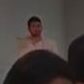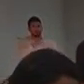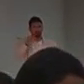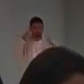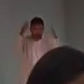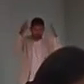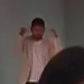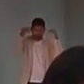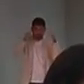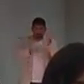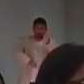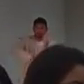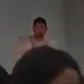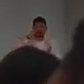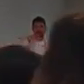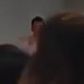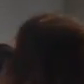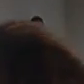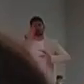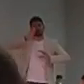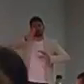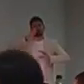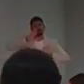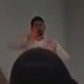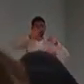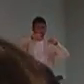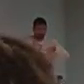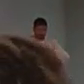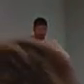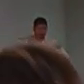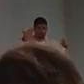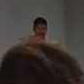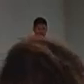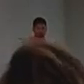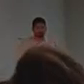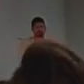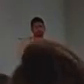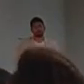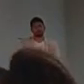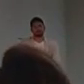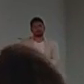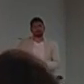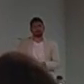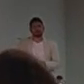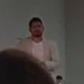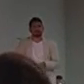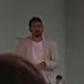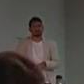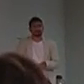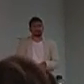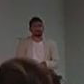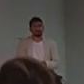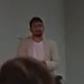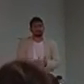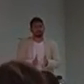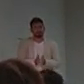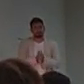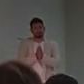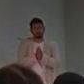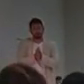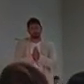primeiro candidato a fazer suas considerações finais, possa iniciar. Por